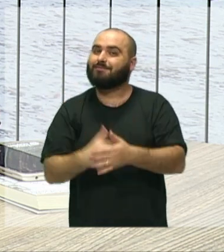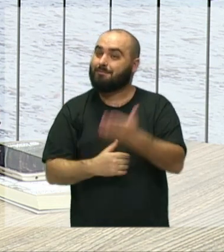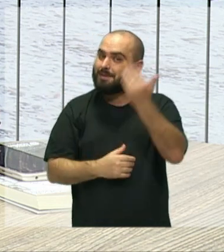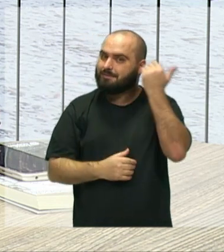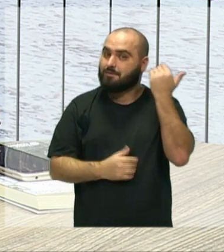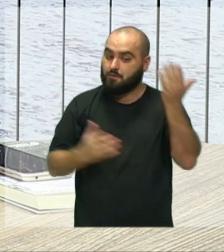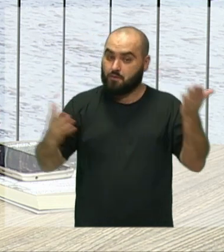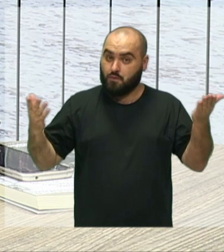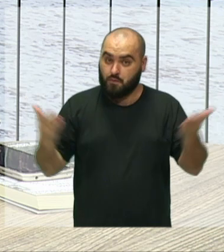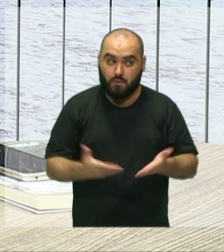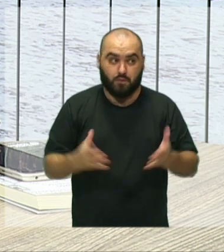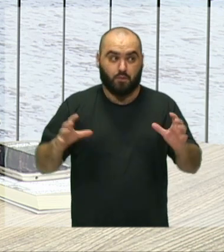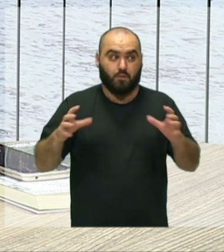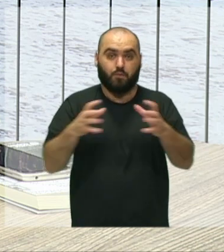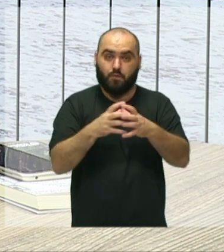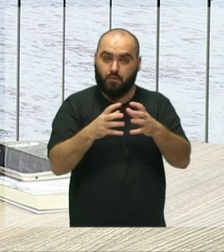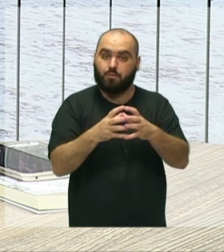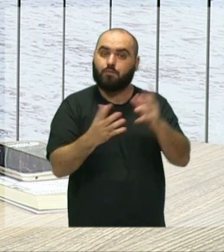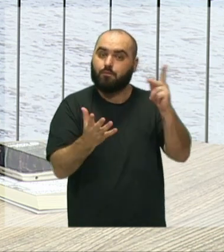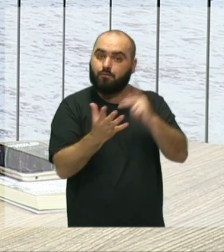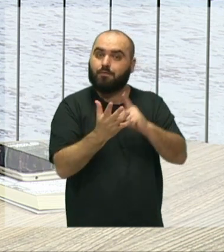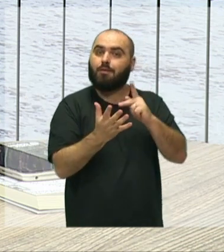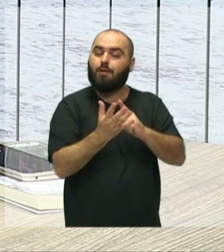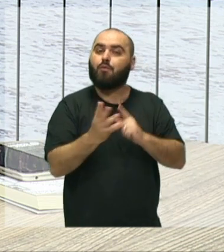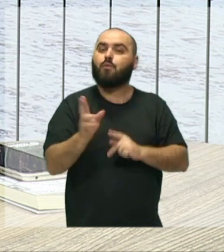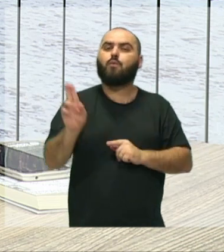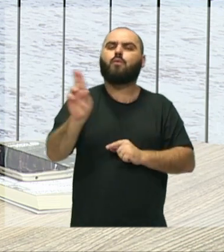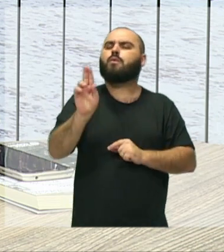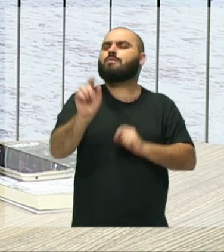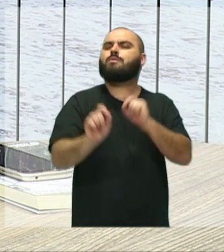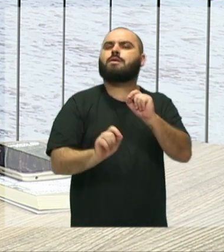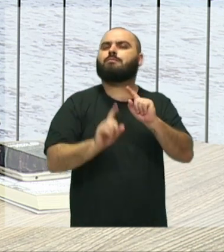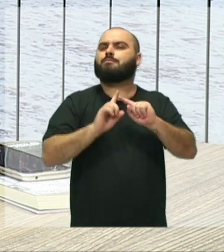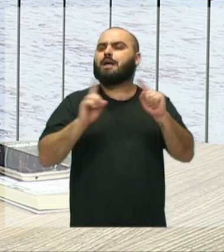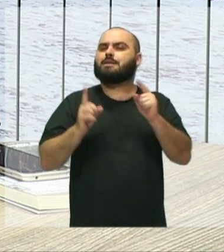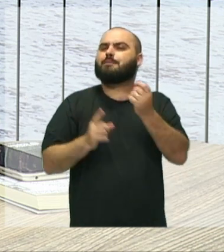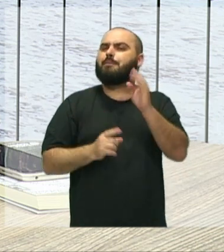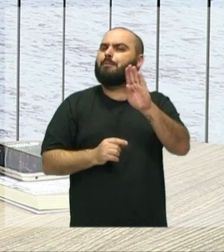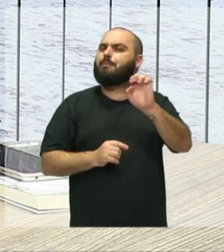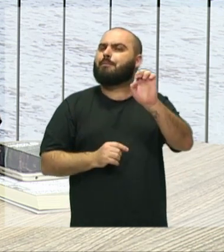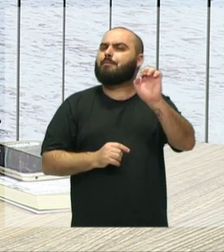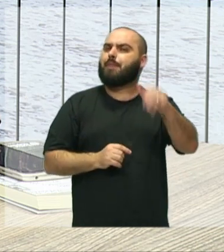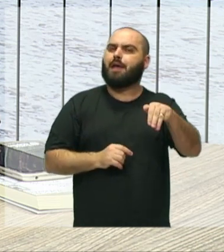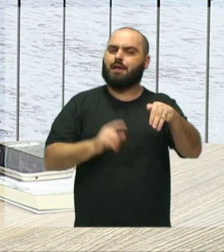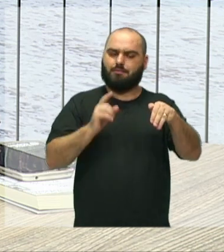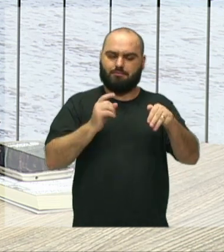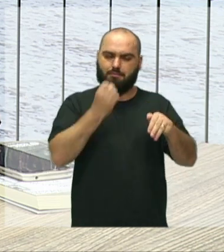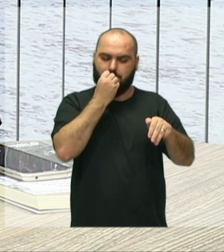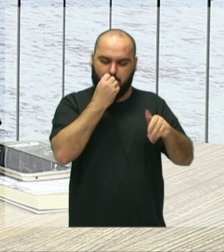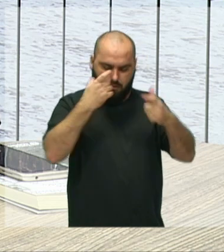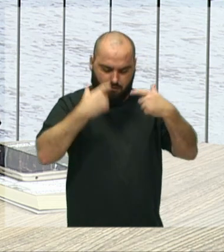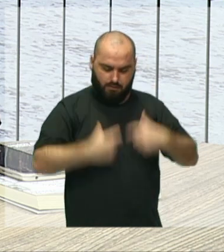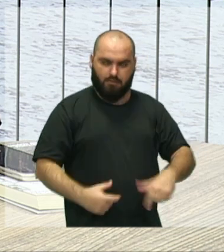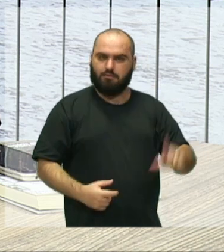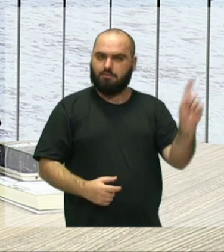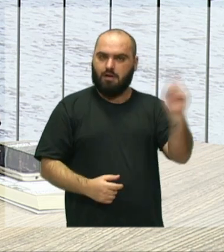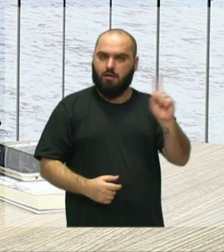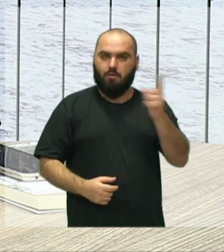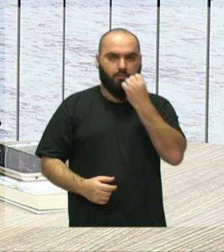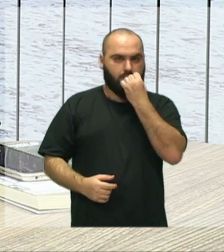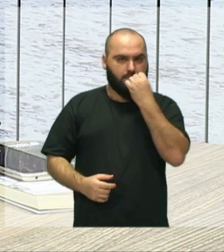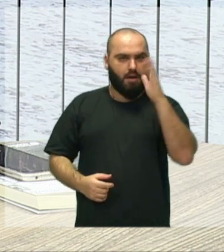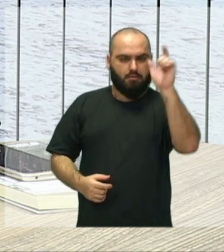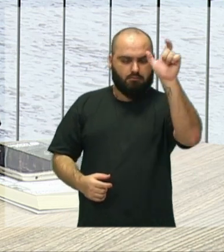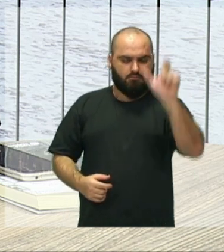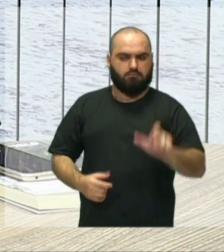categoria hoje que, de certa forma, está sendo usada, mas não, esse bem que está dizendo não é de bondade, não, é de status. É